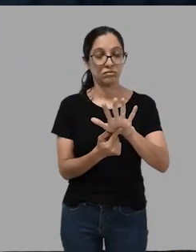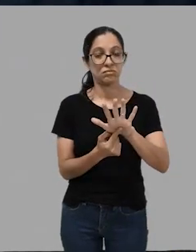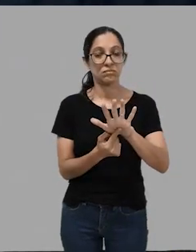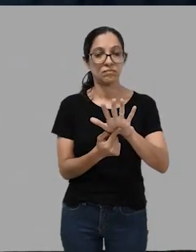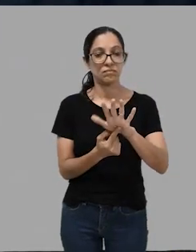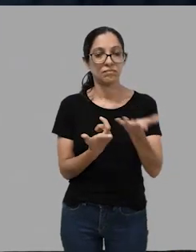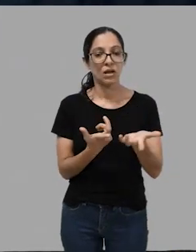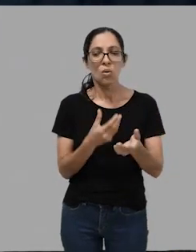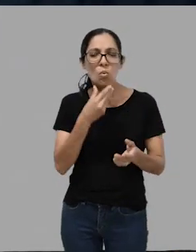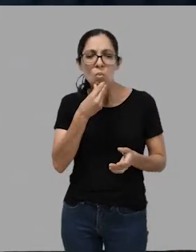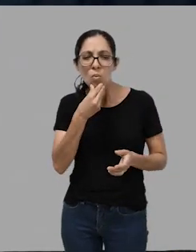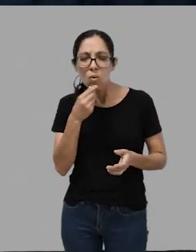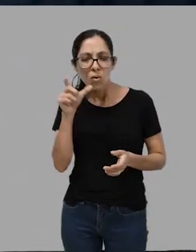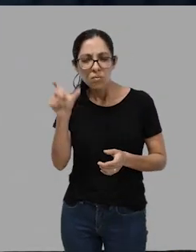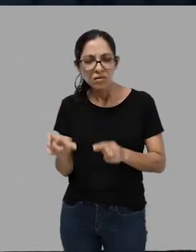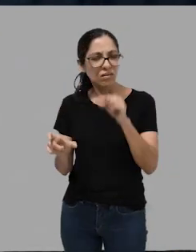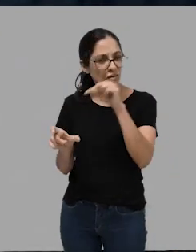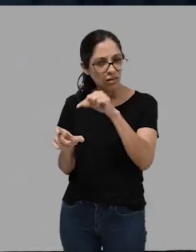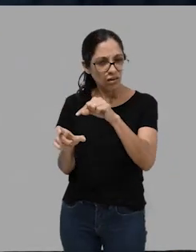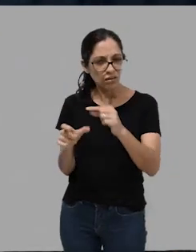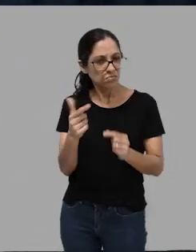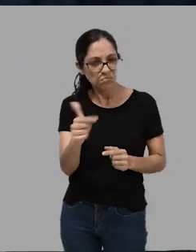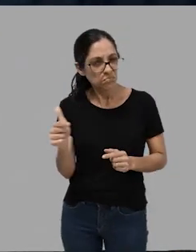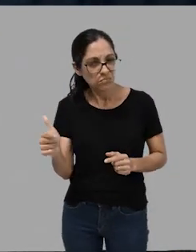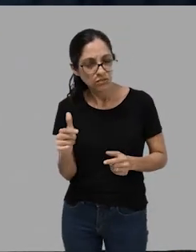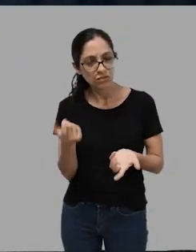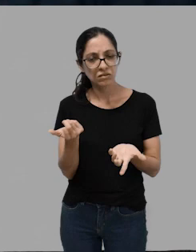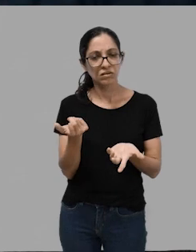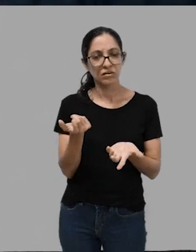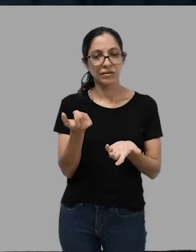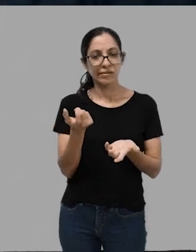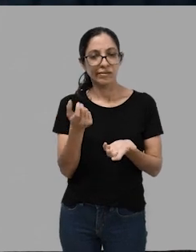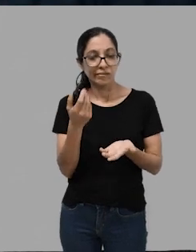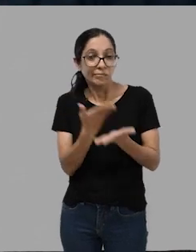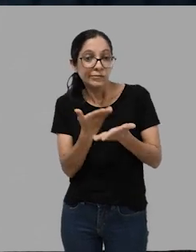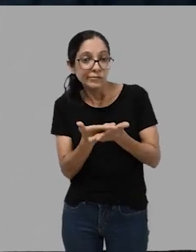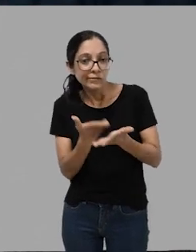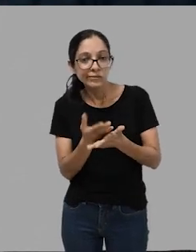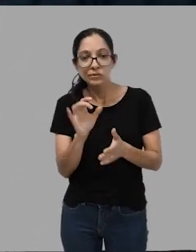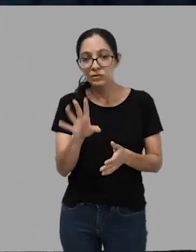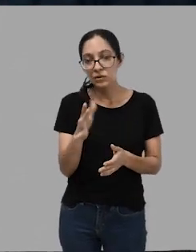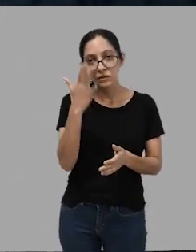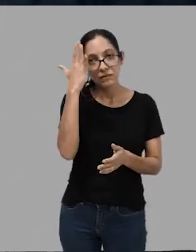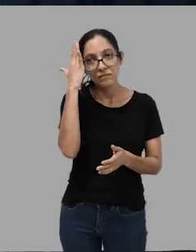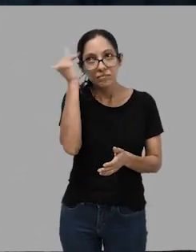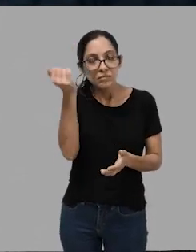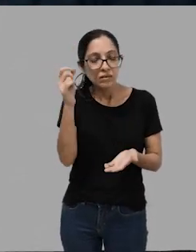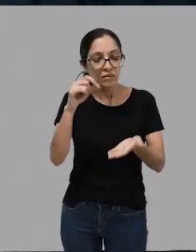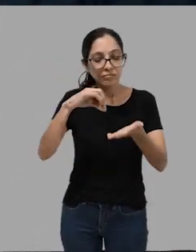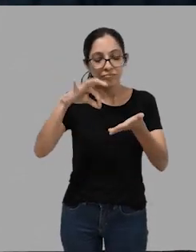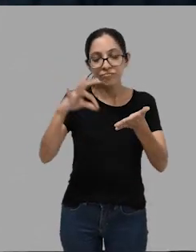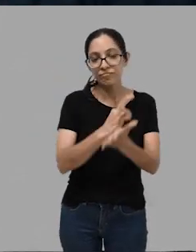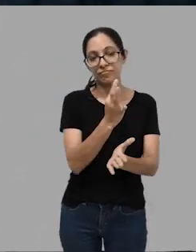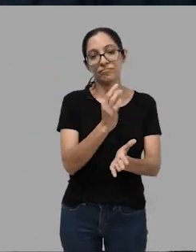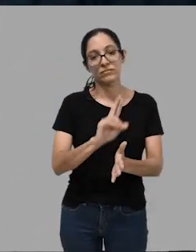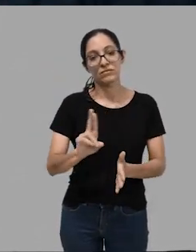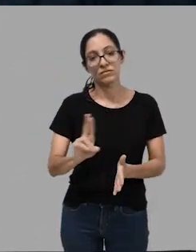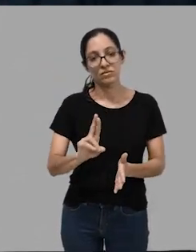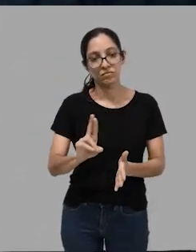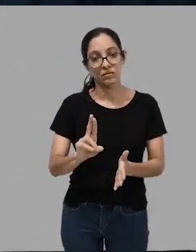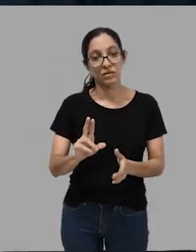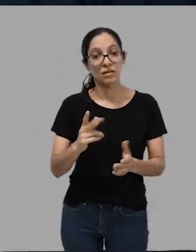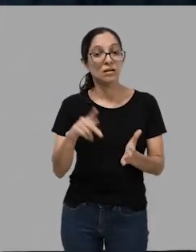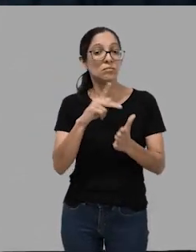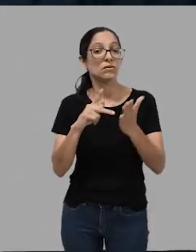era letrado só sabia assinar o nome e a poesia de acordo com o que ele falava e